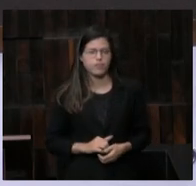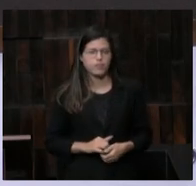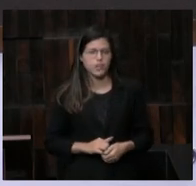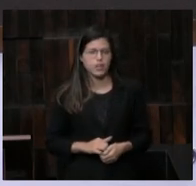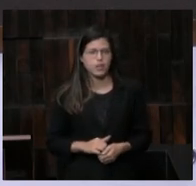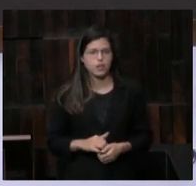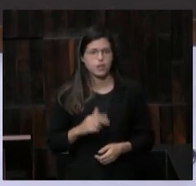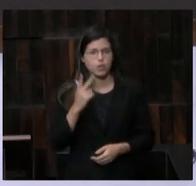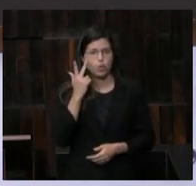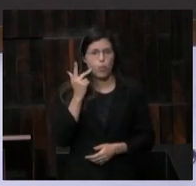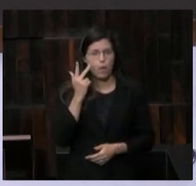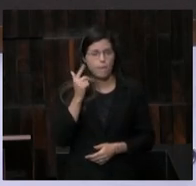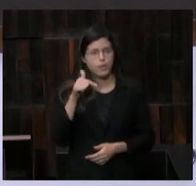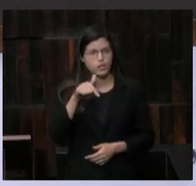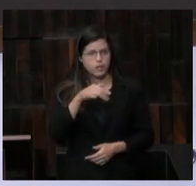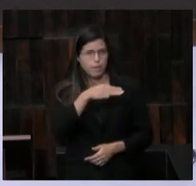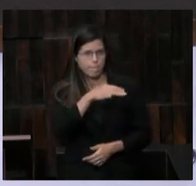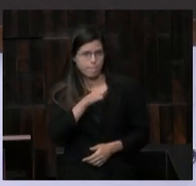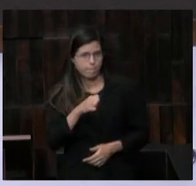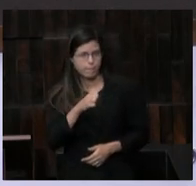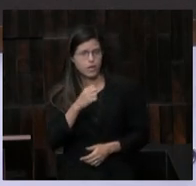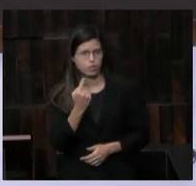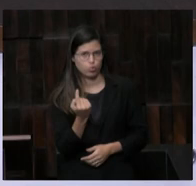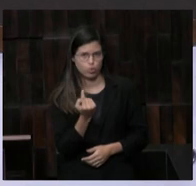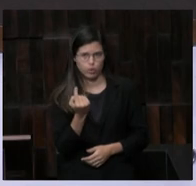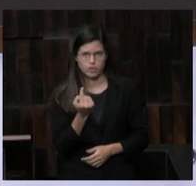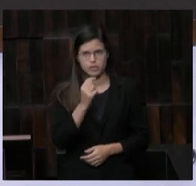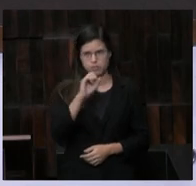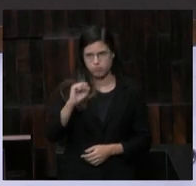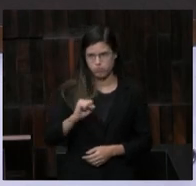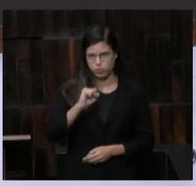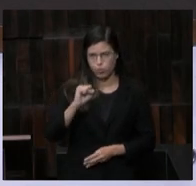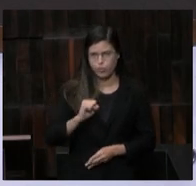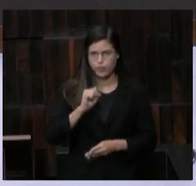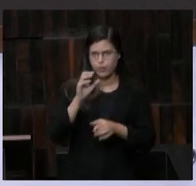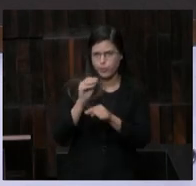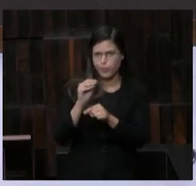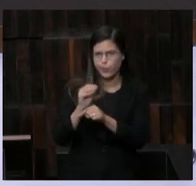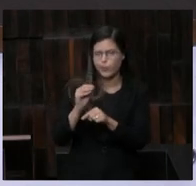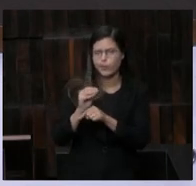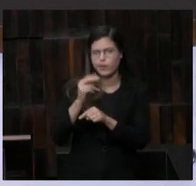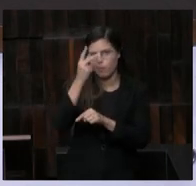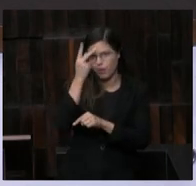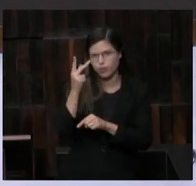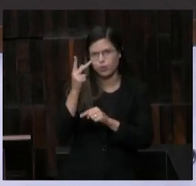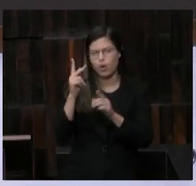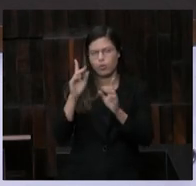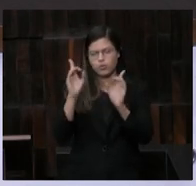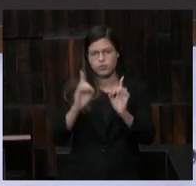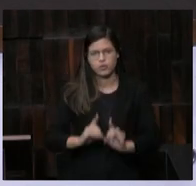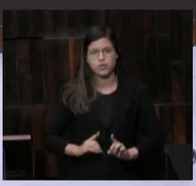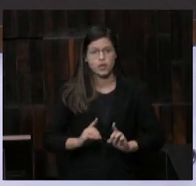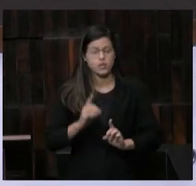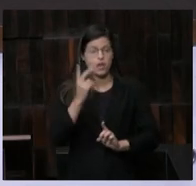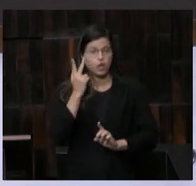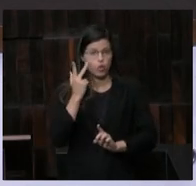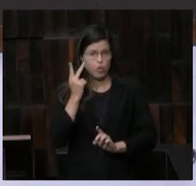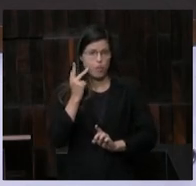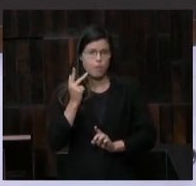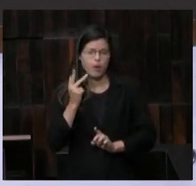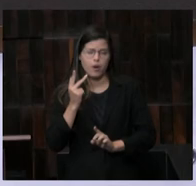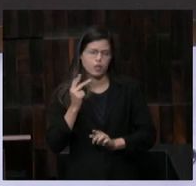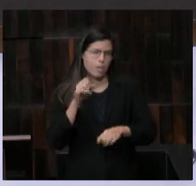normalmente são mães solos que cuidam de pessoas com deficiência, e essas pessoas normalmente abrem mão da sua